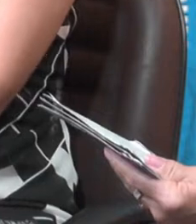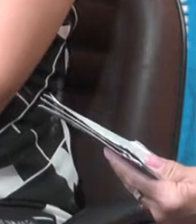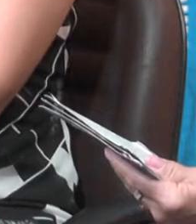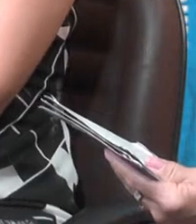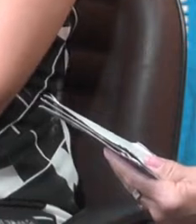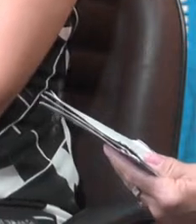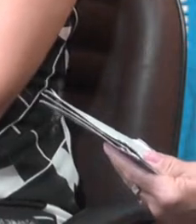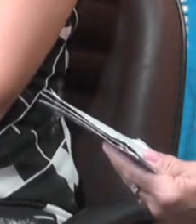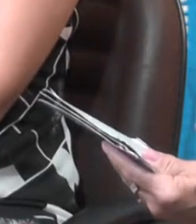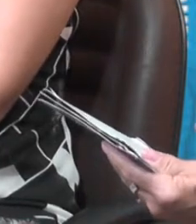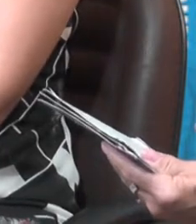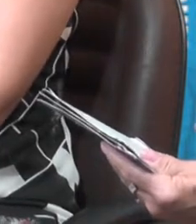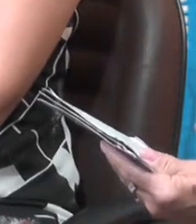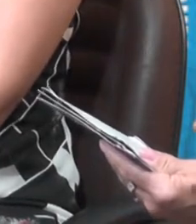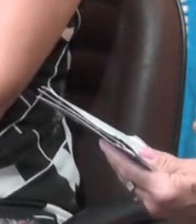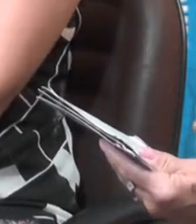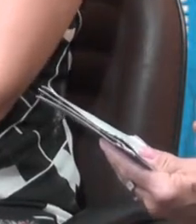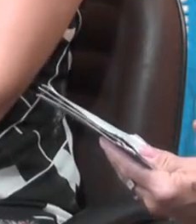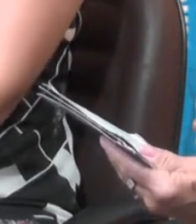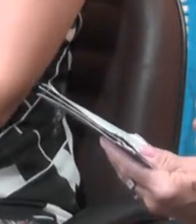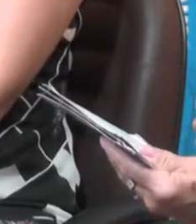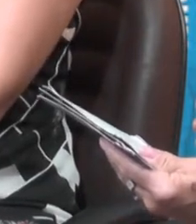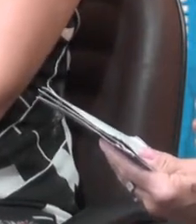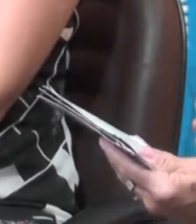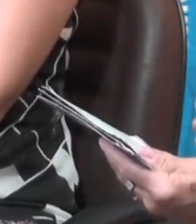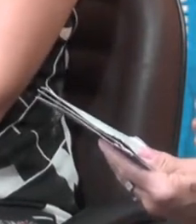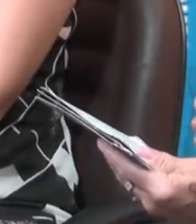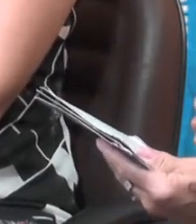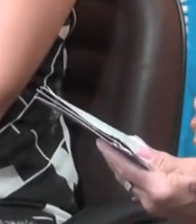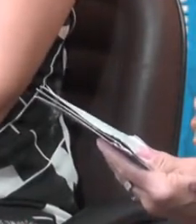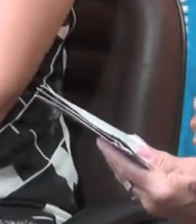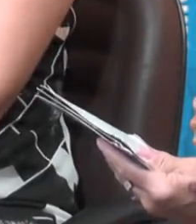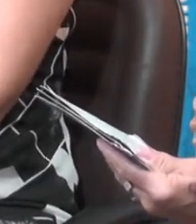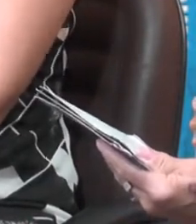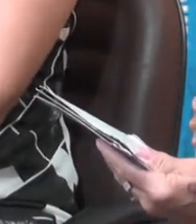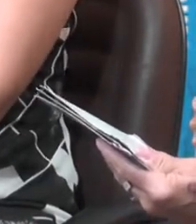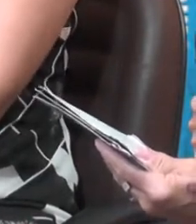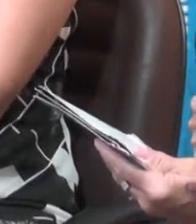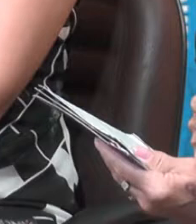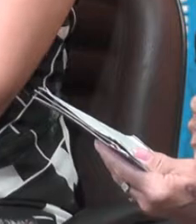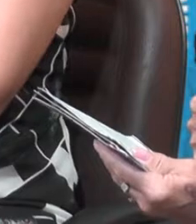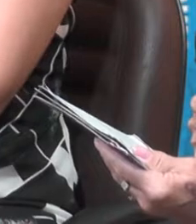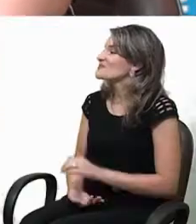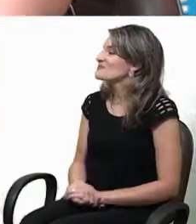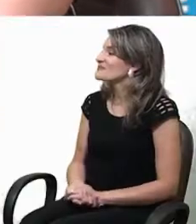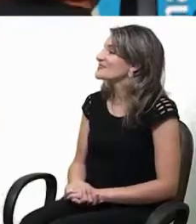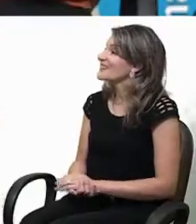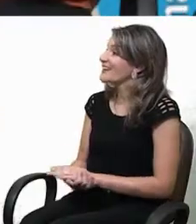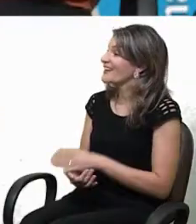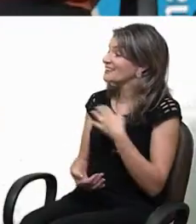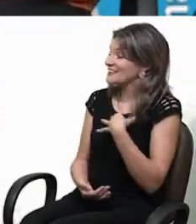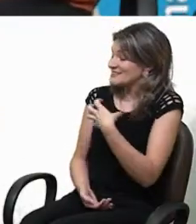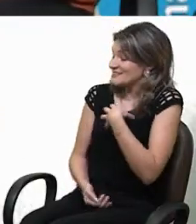a oralizar. Eu fui ao fonoaudiólogo primeiro, eu tinha 5 anos de idade. Depois eu aprendi a língua de sinais.